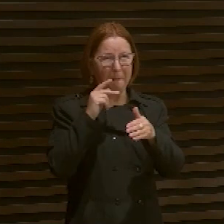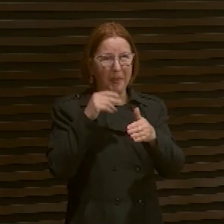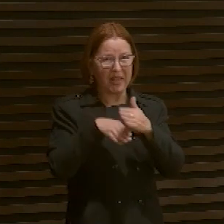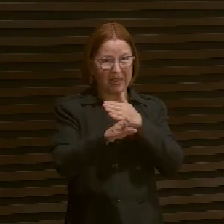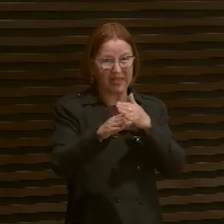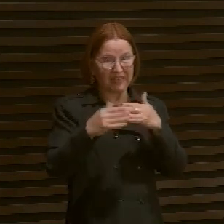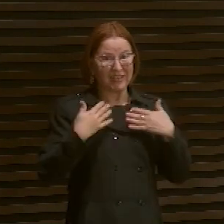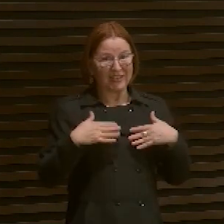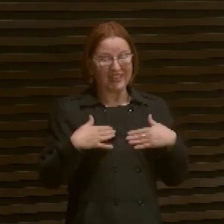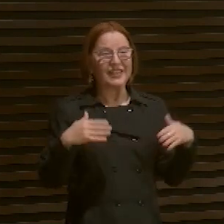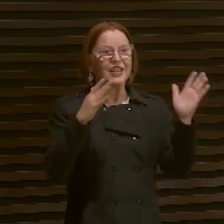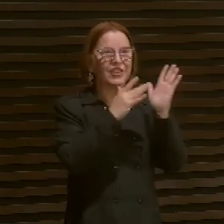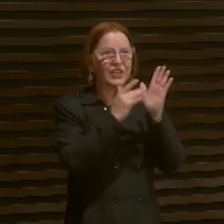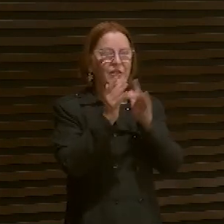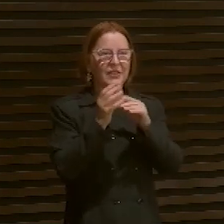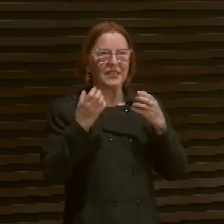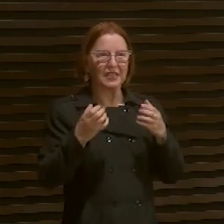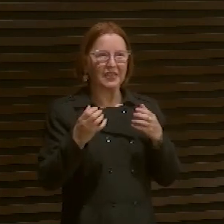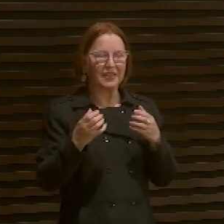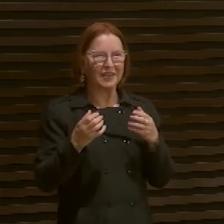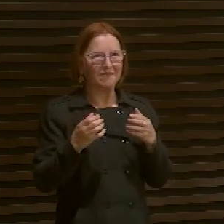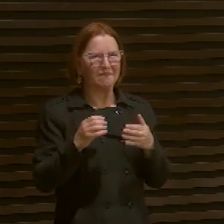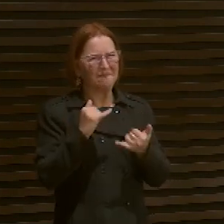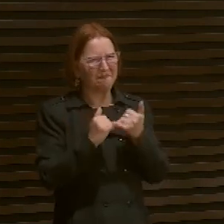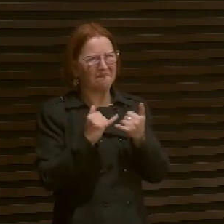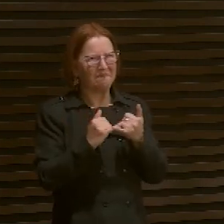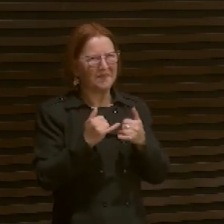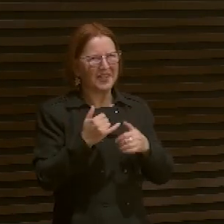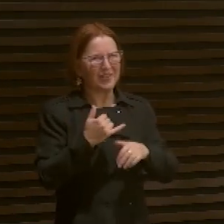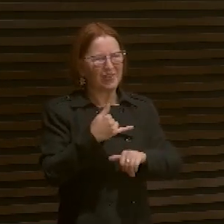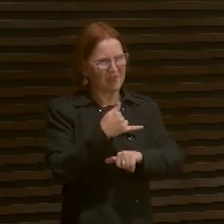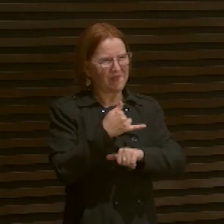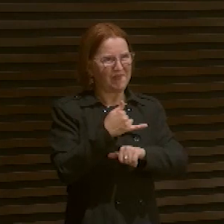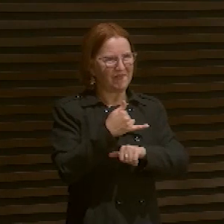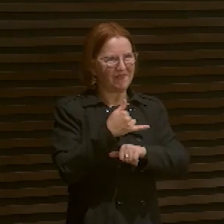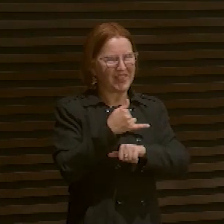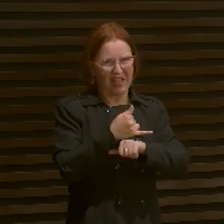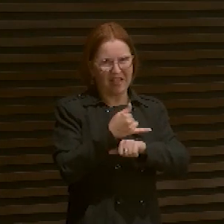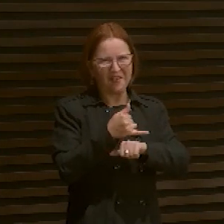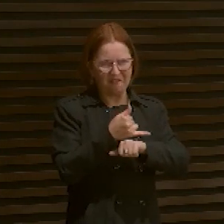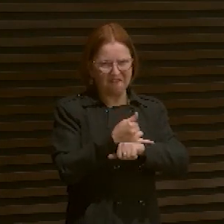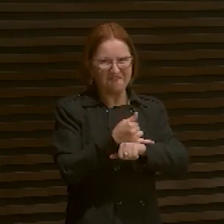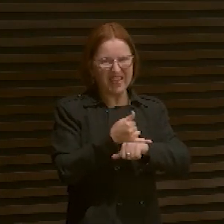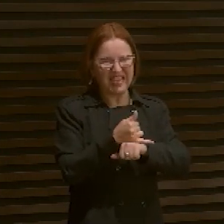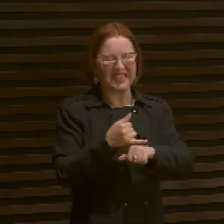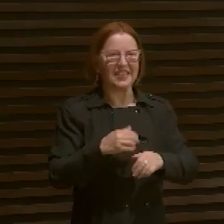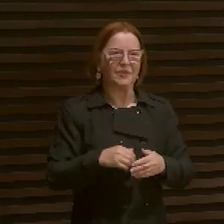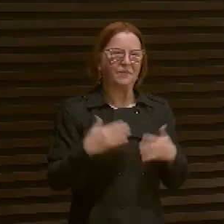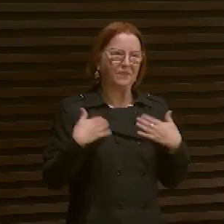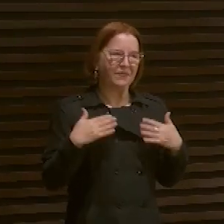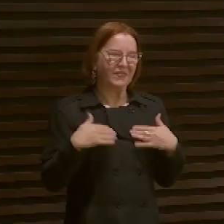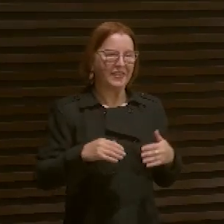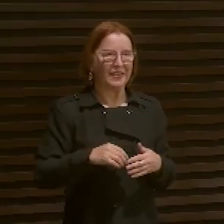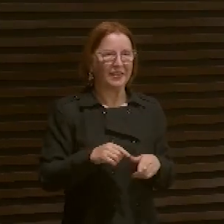Jesus queria tirar umas férias, eu acho, um descanso para os seus discípulos e para ele. Porém,